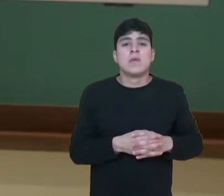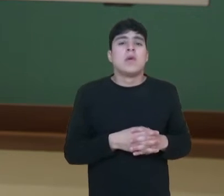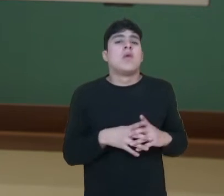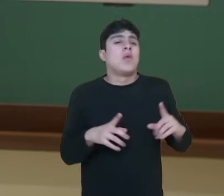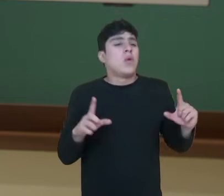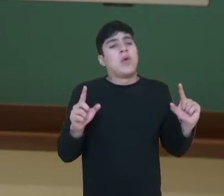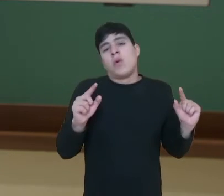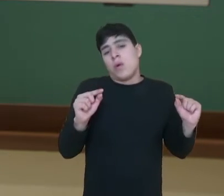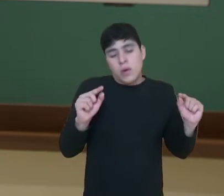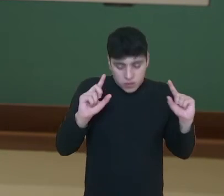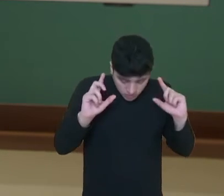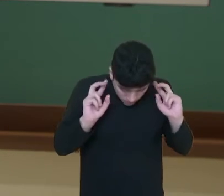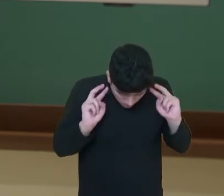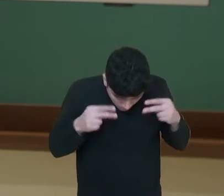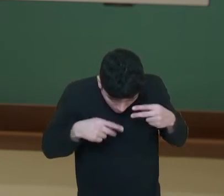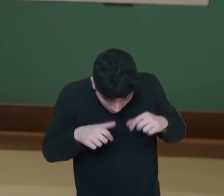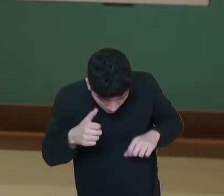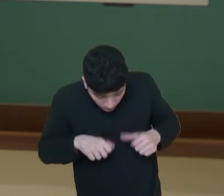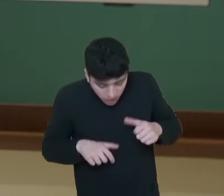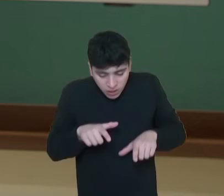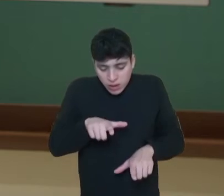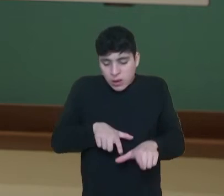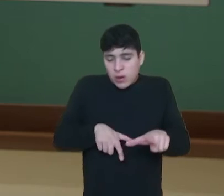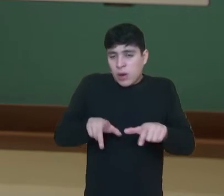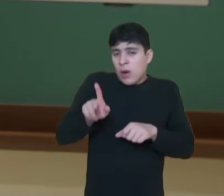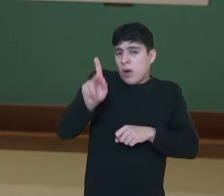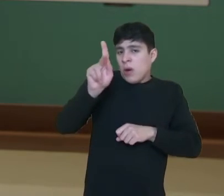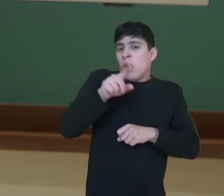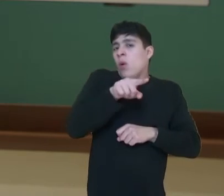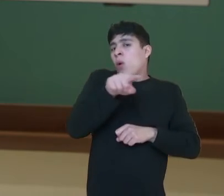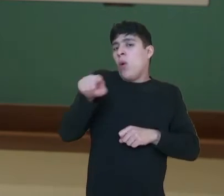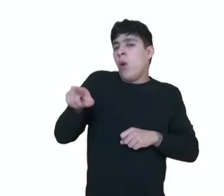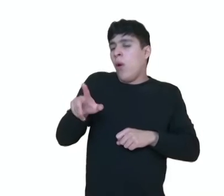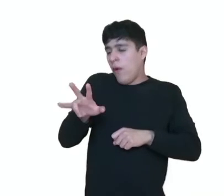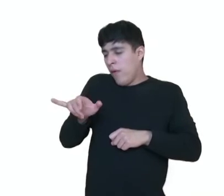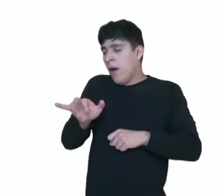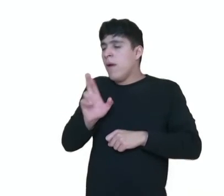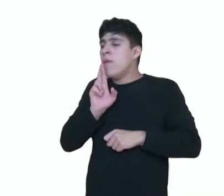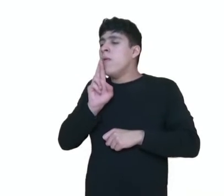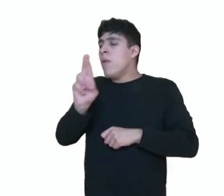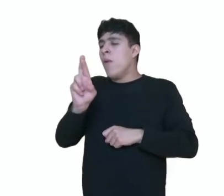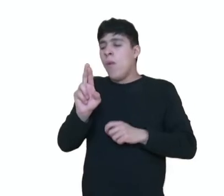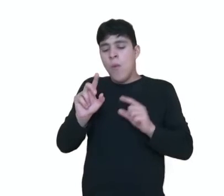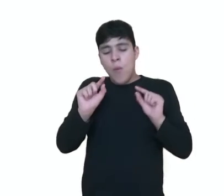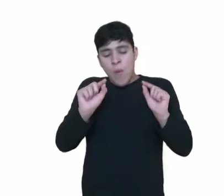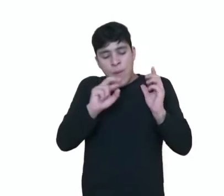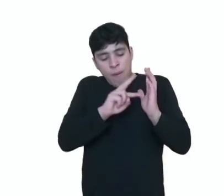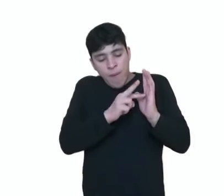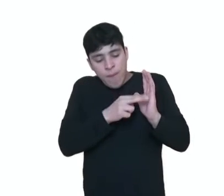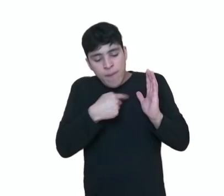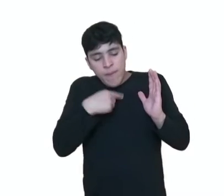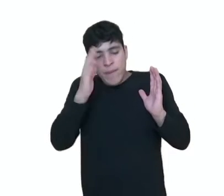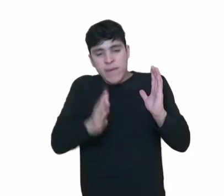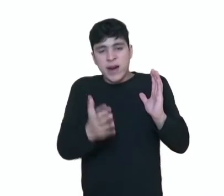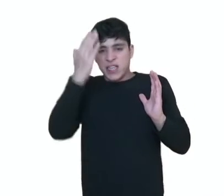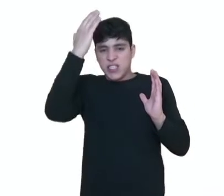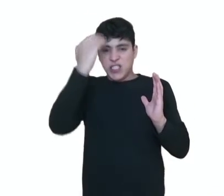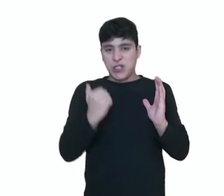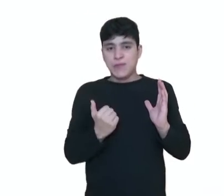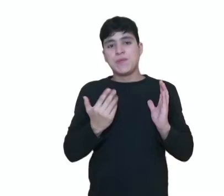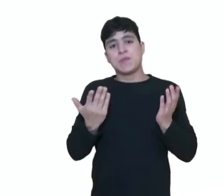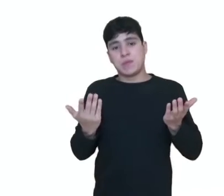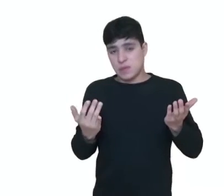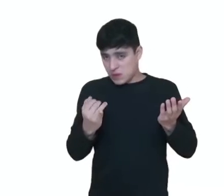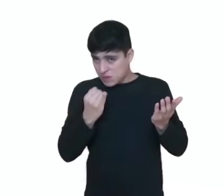da autoavaliação. A letra K é a primeira coisa que a gente vai responder. O que eu já sei? Então, apresente